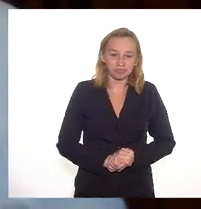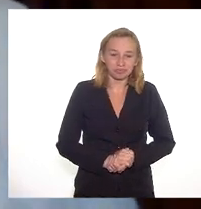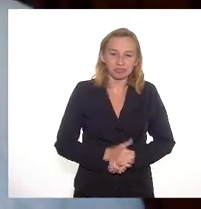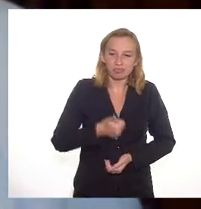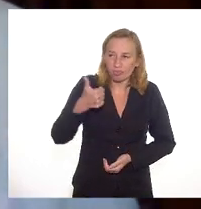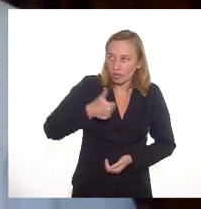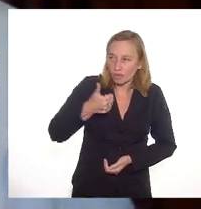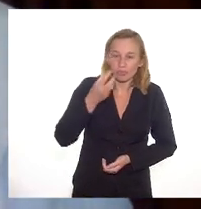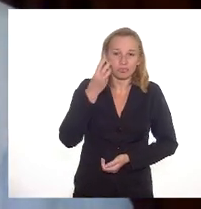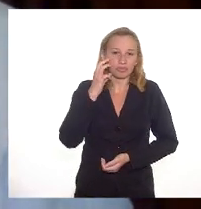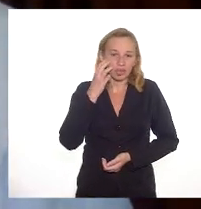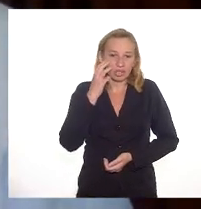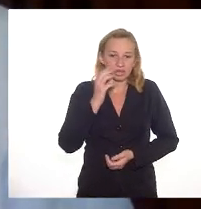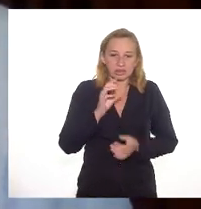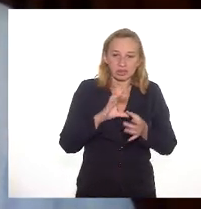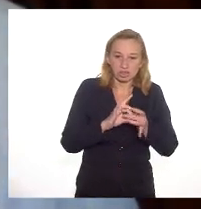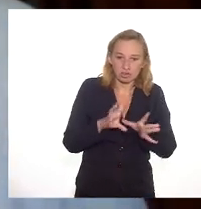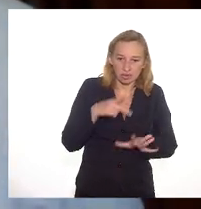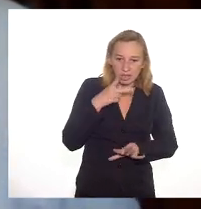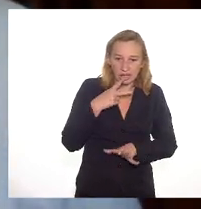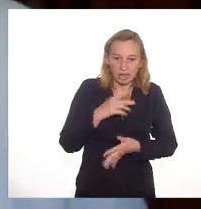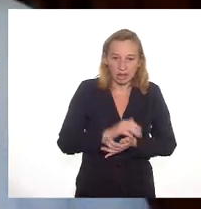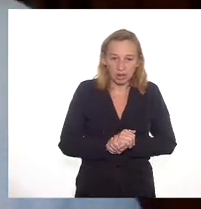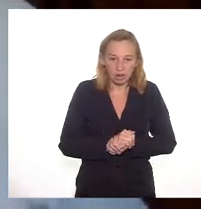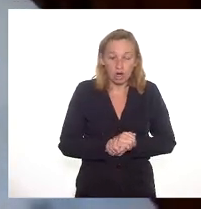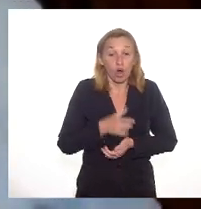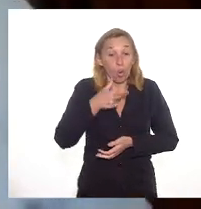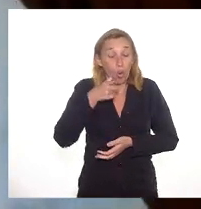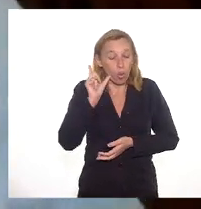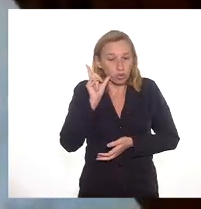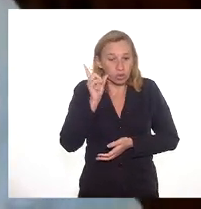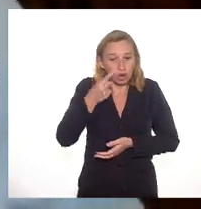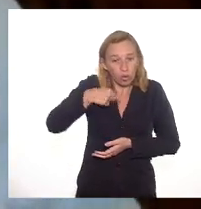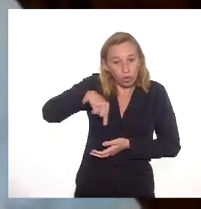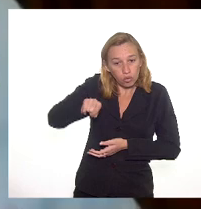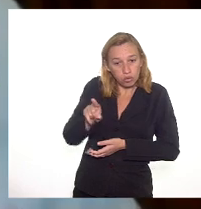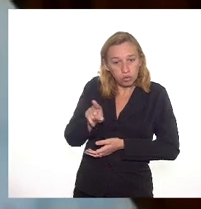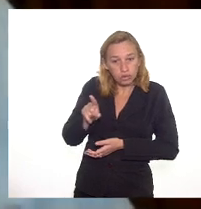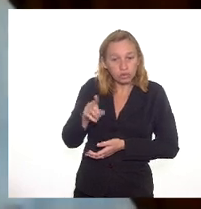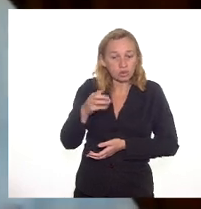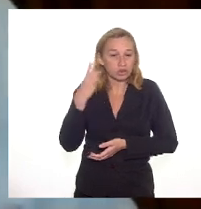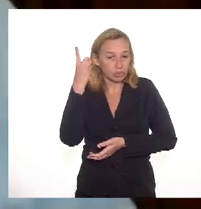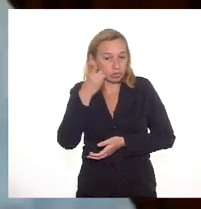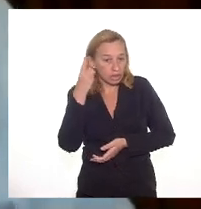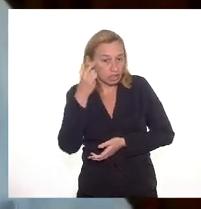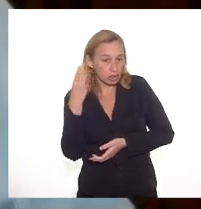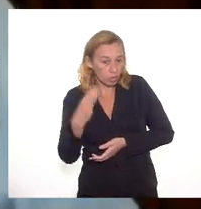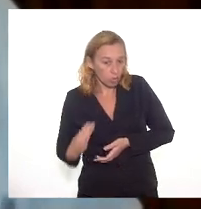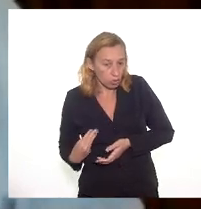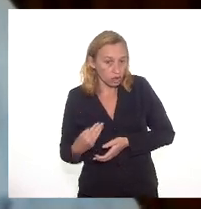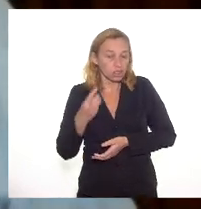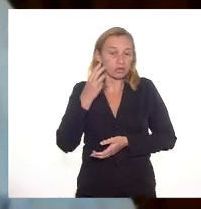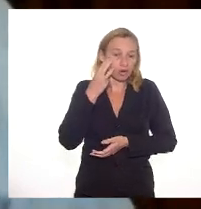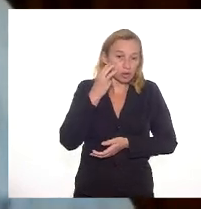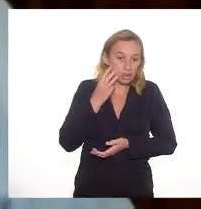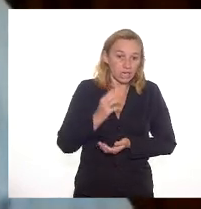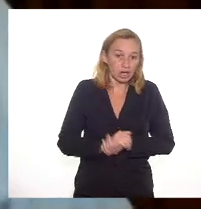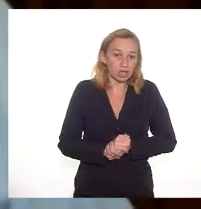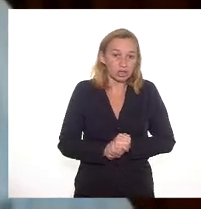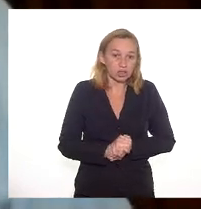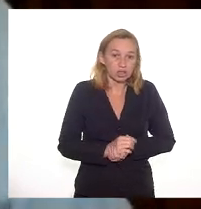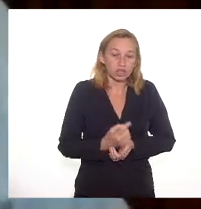Primeiro, Valdec, deixa eu lhe falar. Eu ontem participei, deputada Mônica, deputado Valdec, de